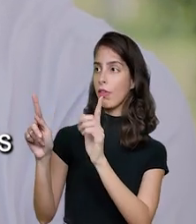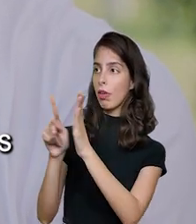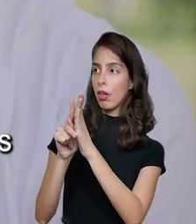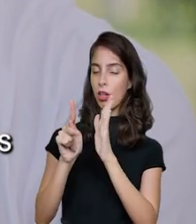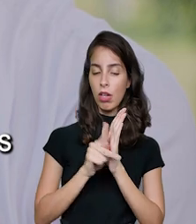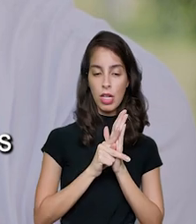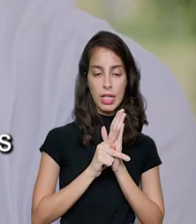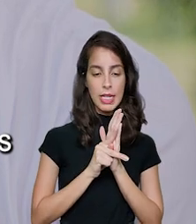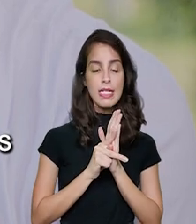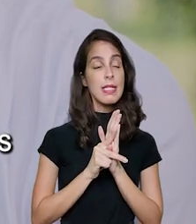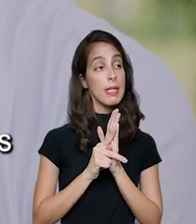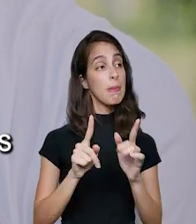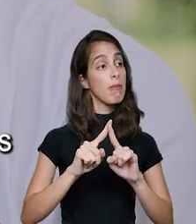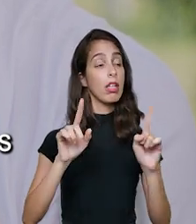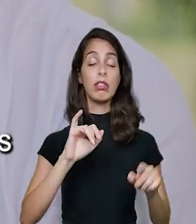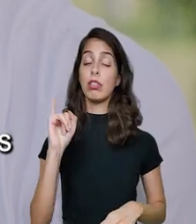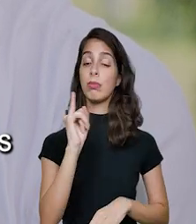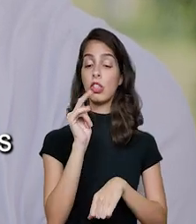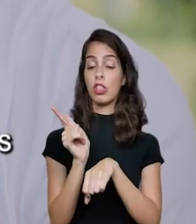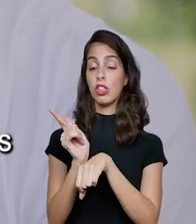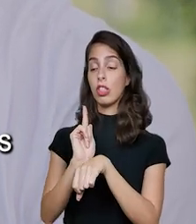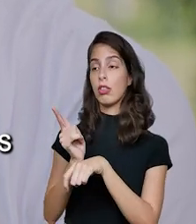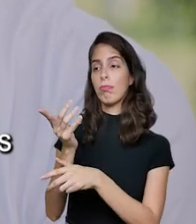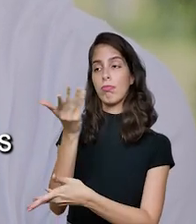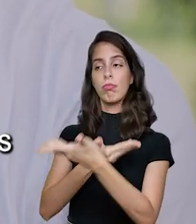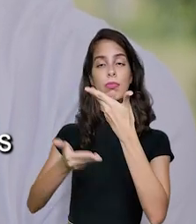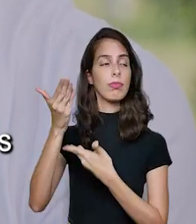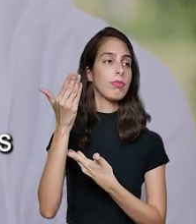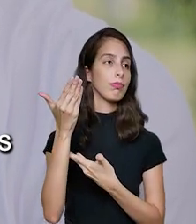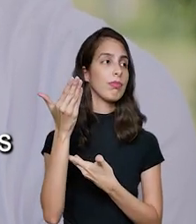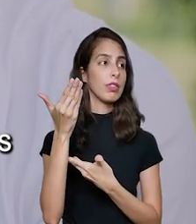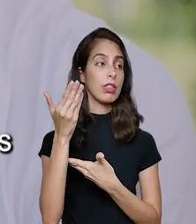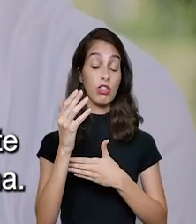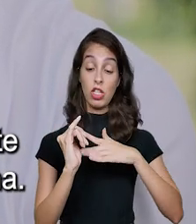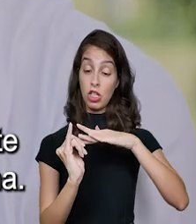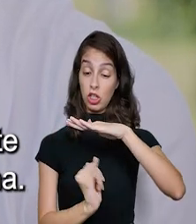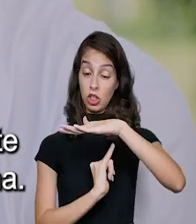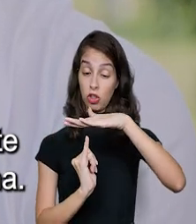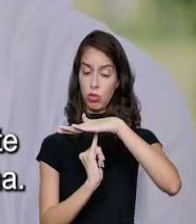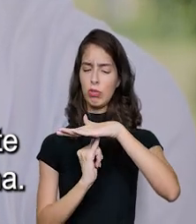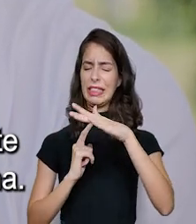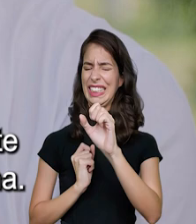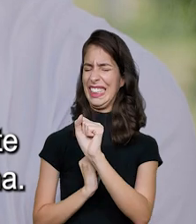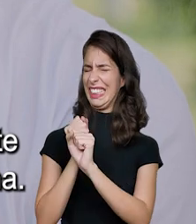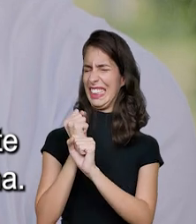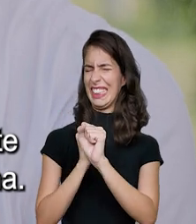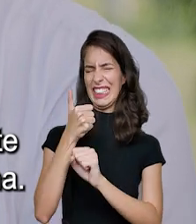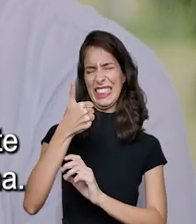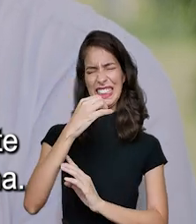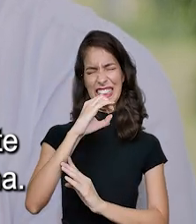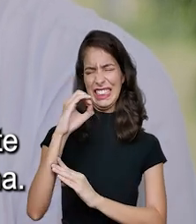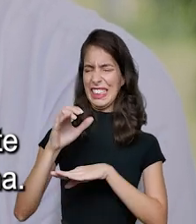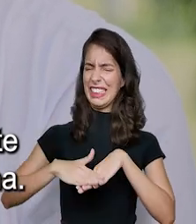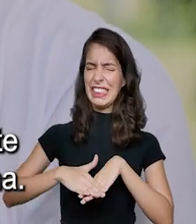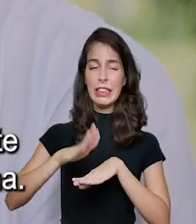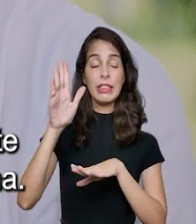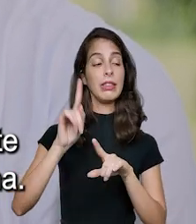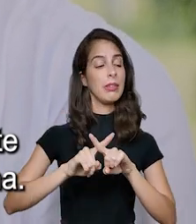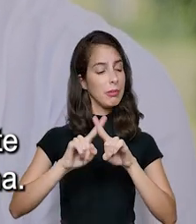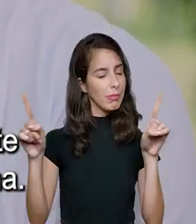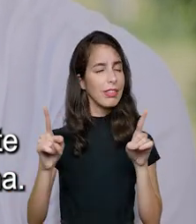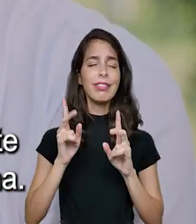servidores de uma instituição que é Centenária mas que tem essa sua eh comp